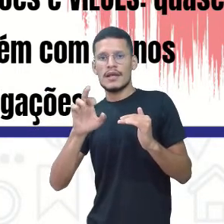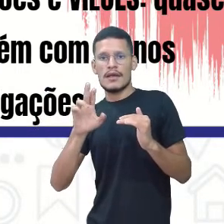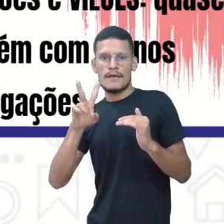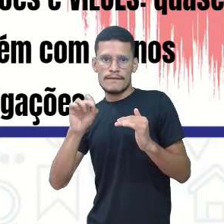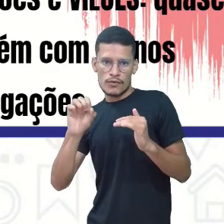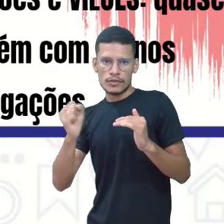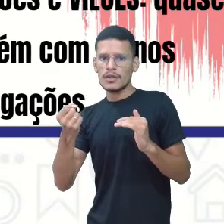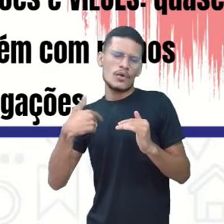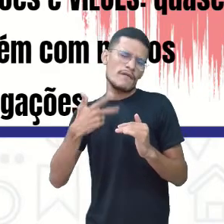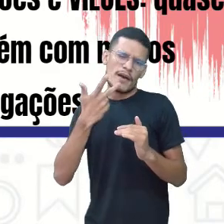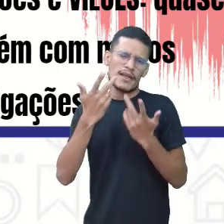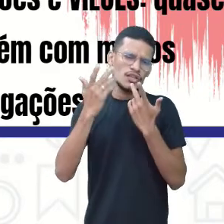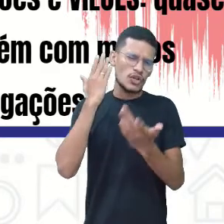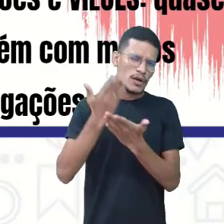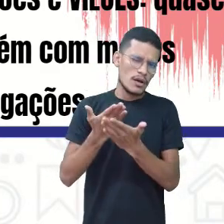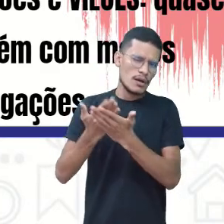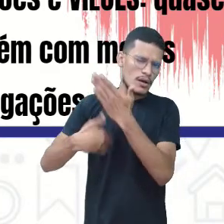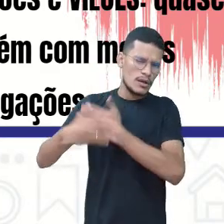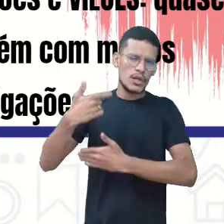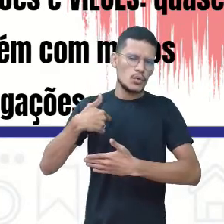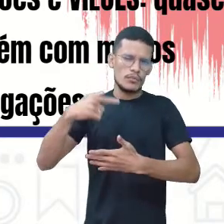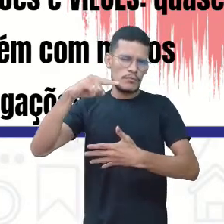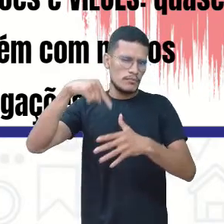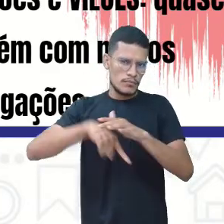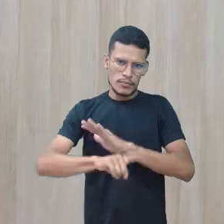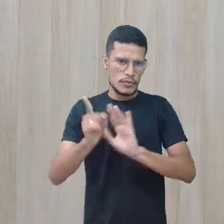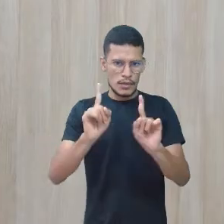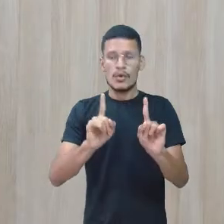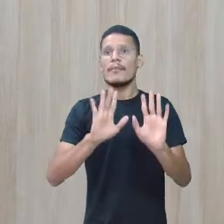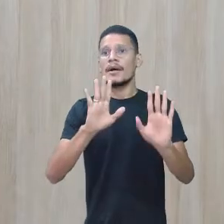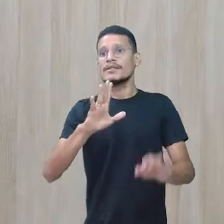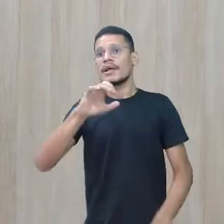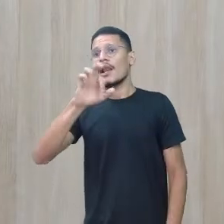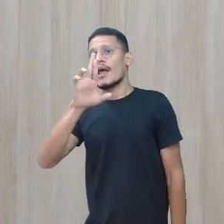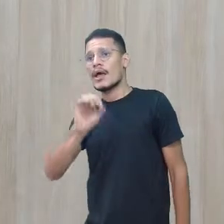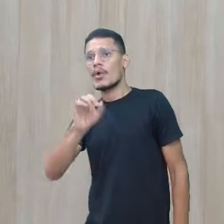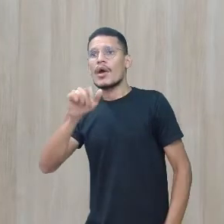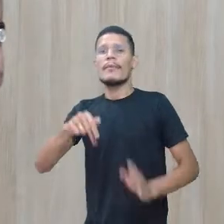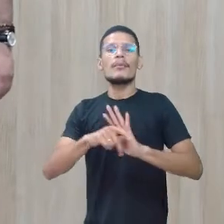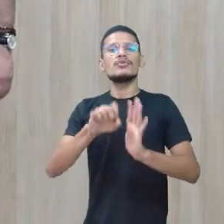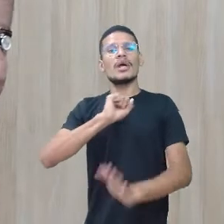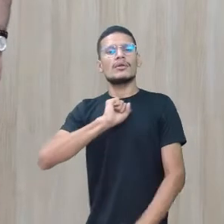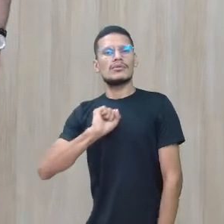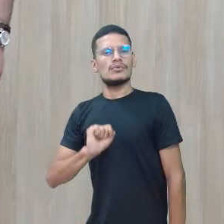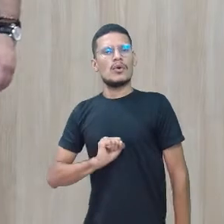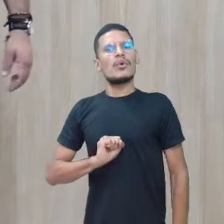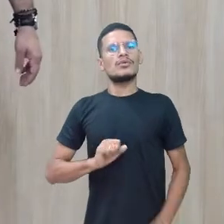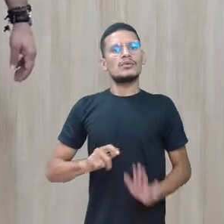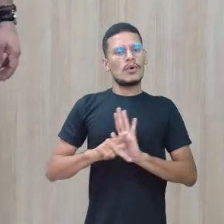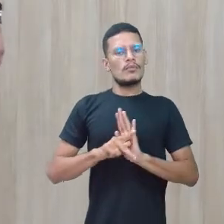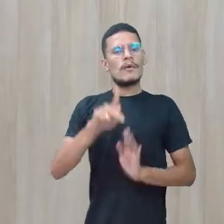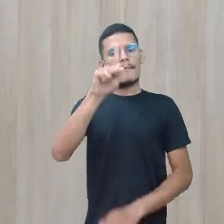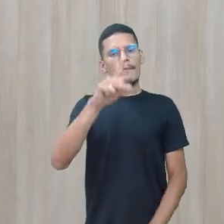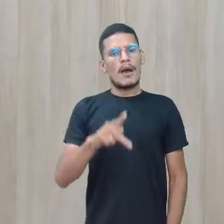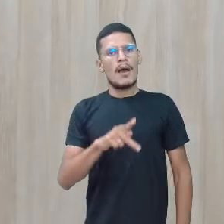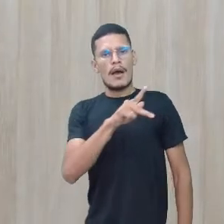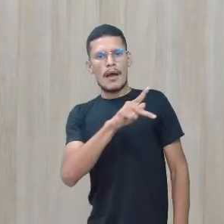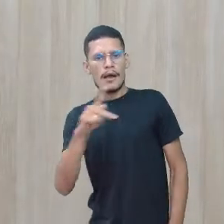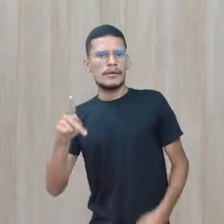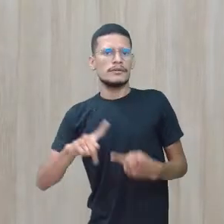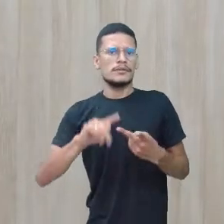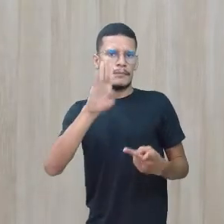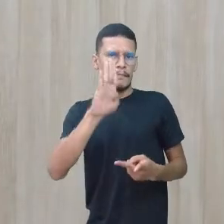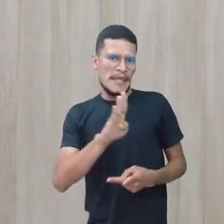aqui, porque tem mais coisas para a gente tratar, mas o clero, né, que eram os sacerdotes, né, geralmente os padres, bispos,